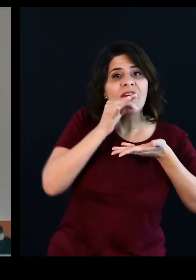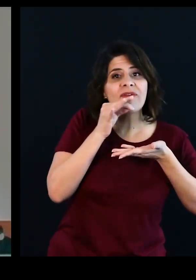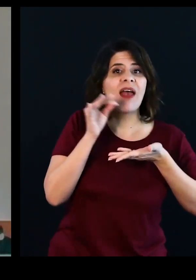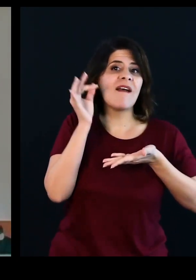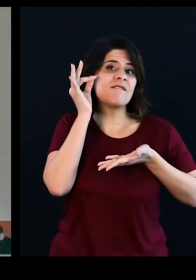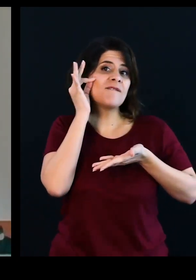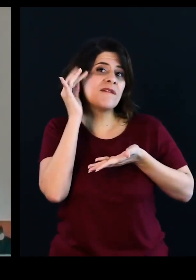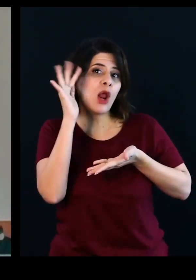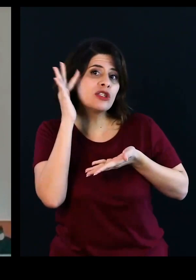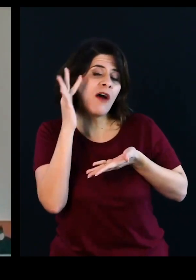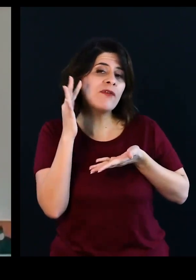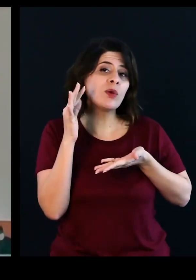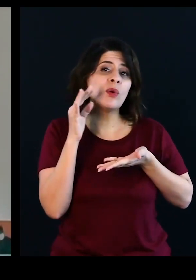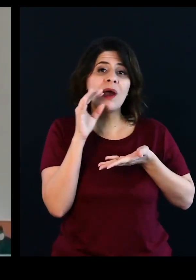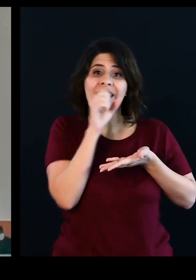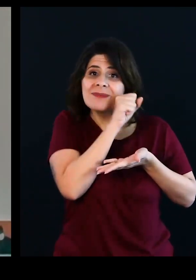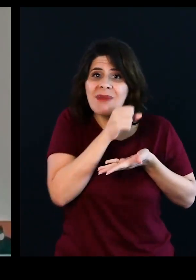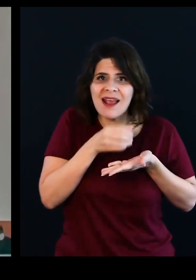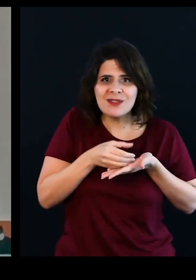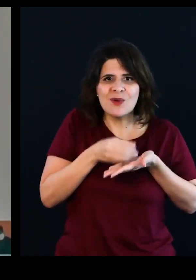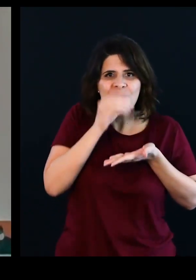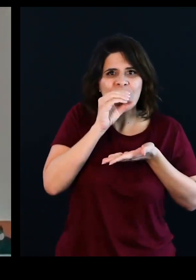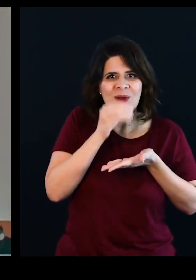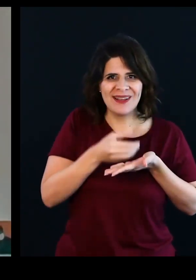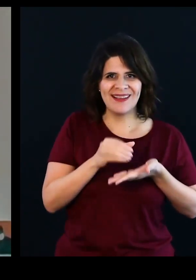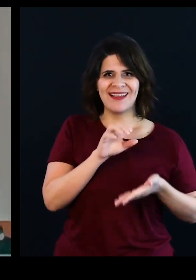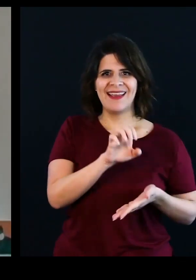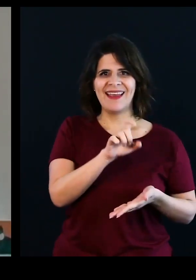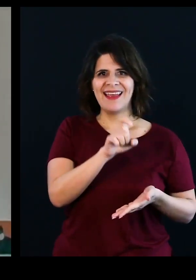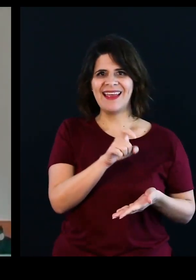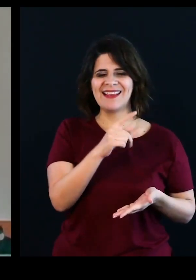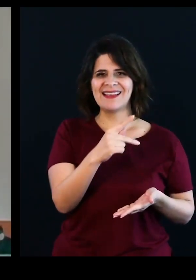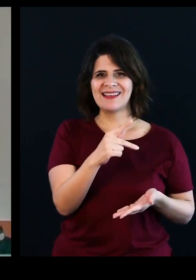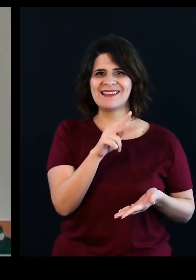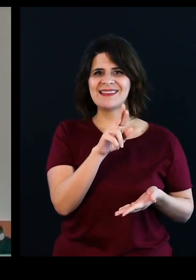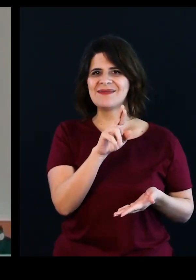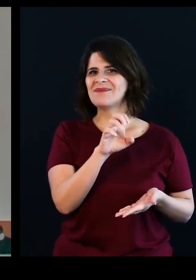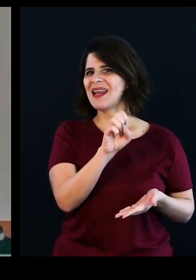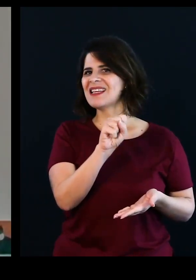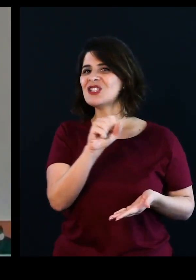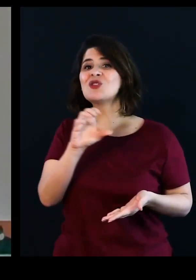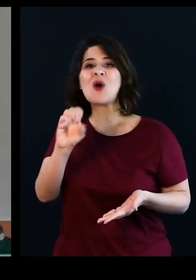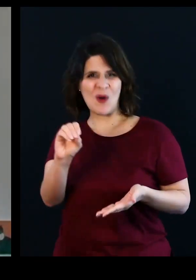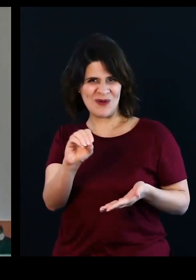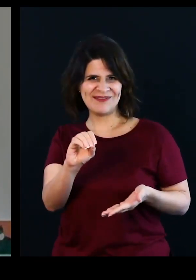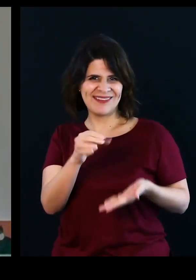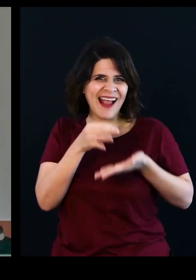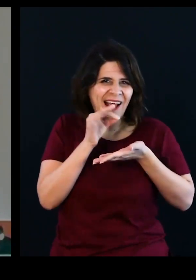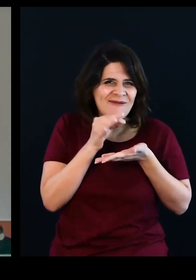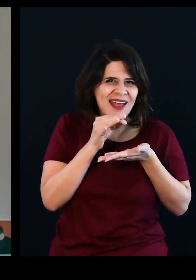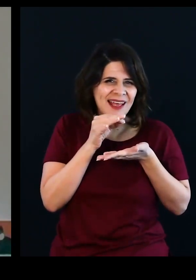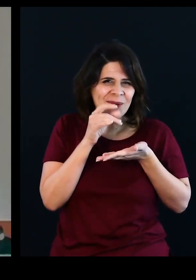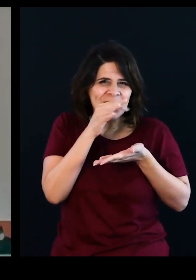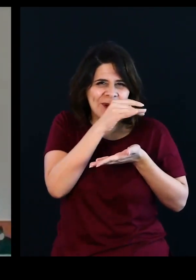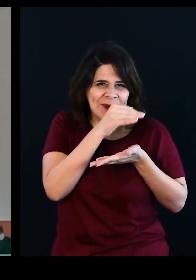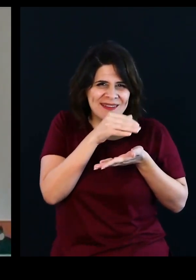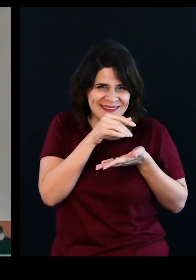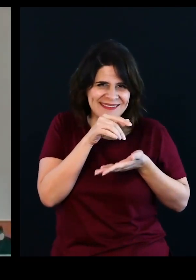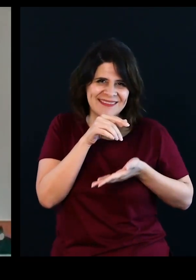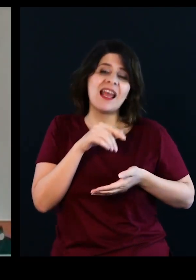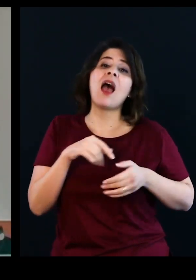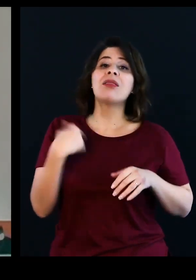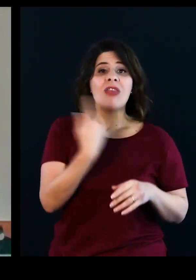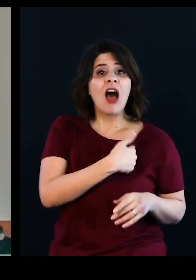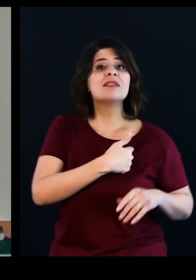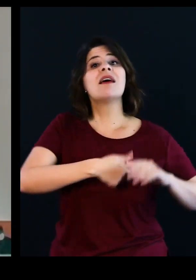produto derivado do café, que já nós conseguimos produzir, estava praticamente pronto, mas nós fechamos,